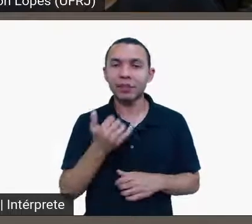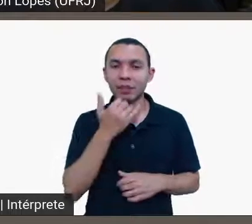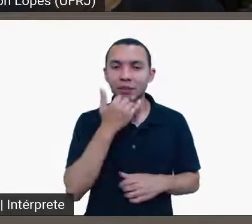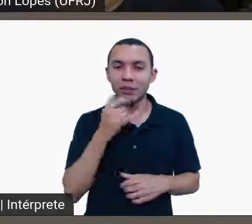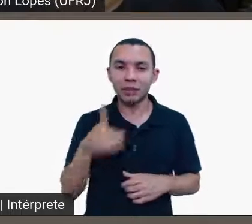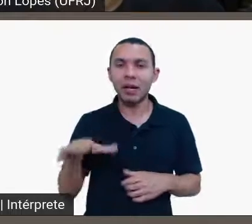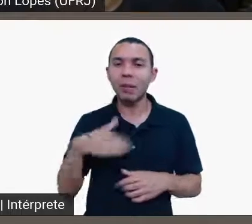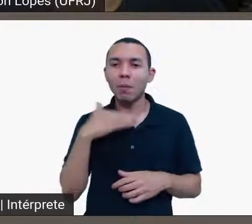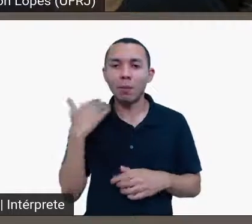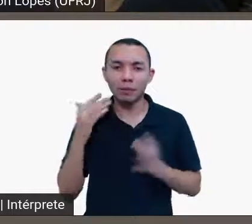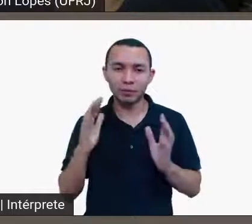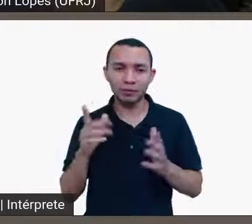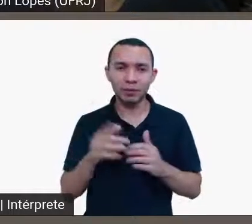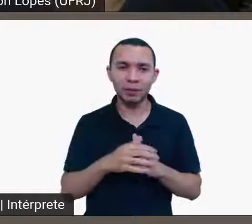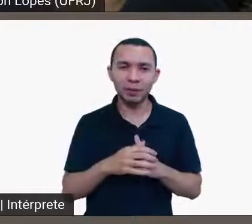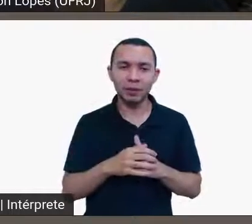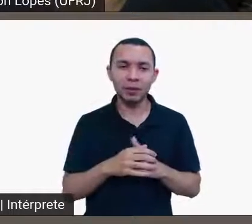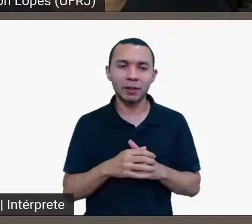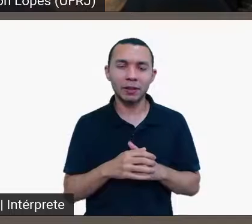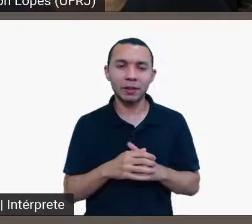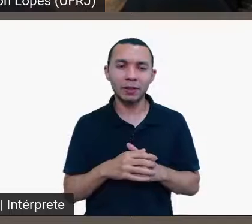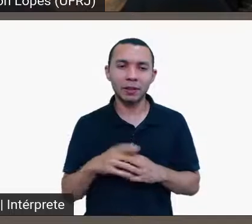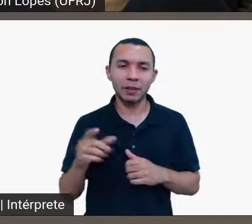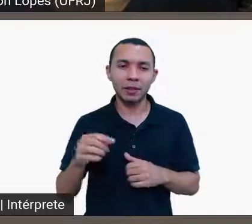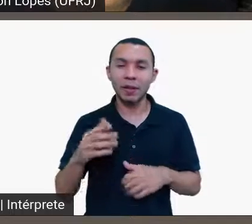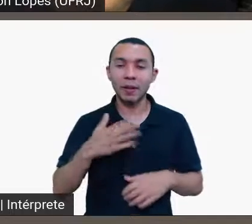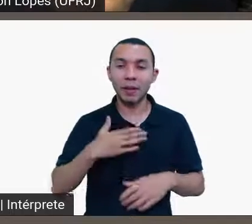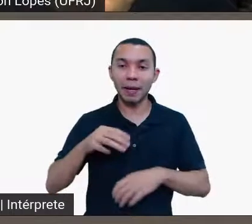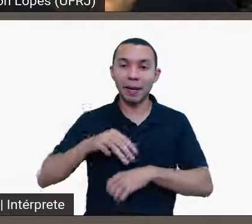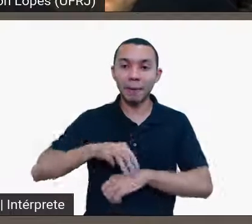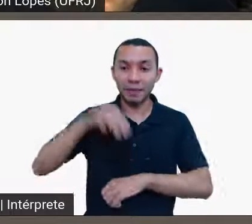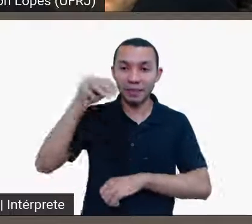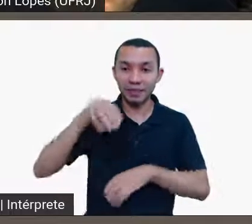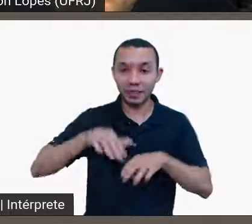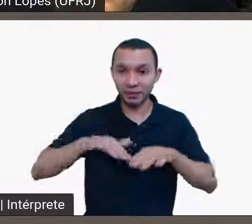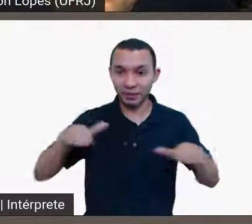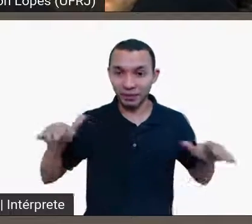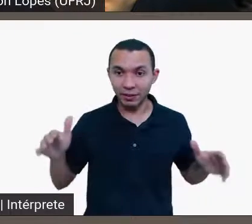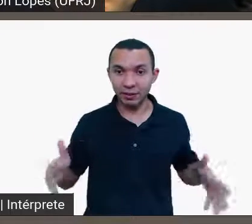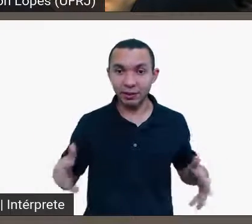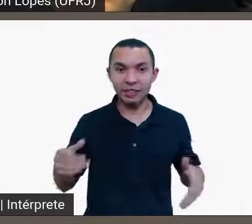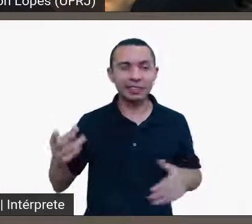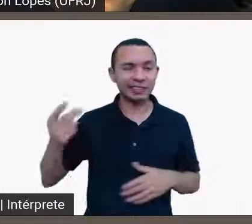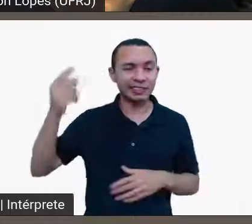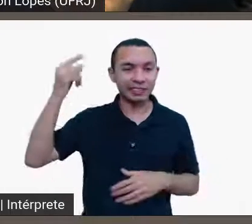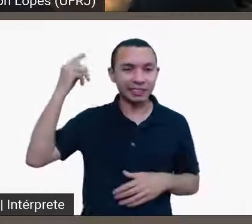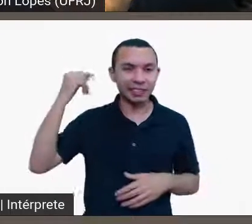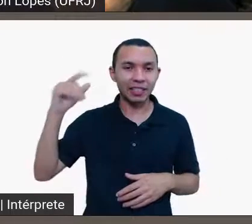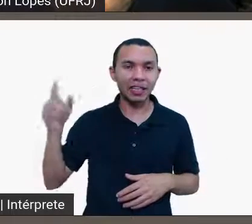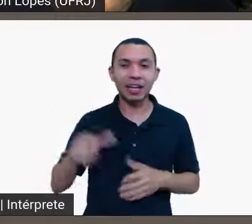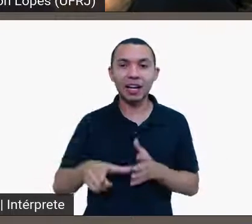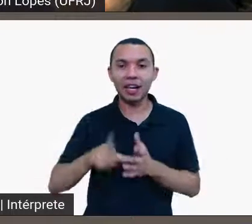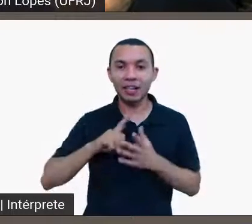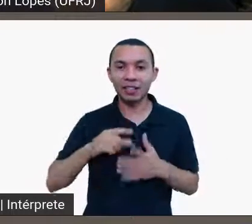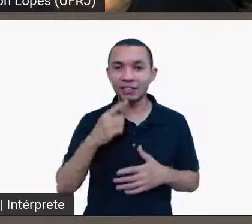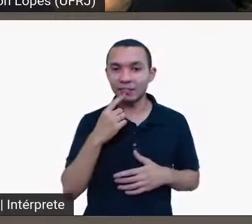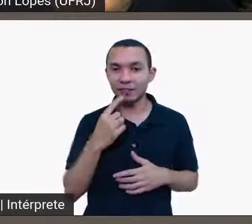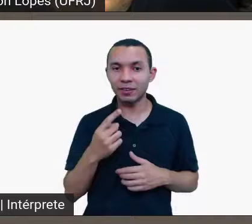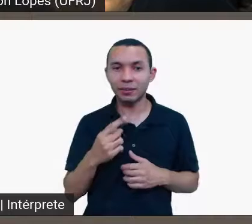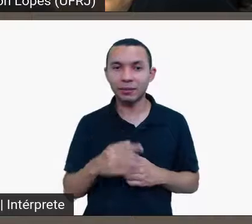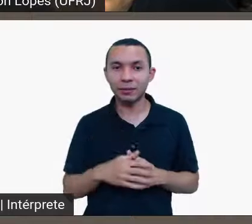enfim, na minha banca de mestrado há muito tempo atrás, ela havia dito que